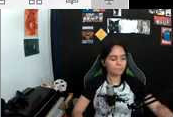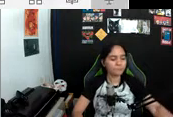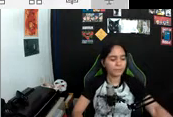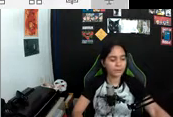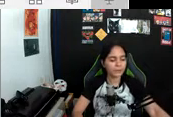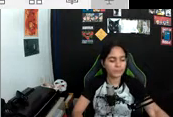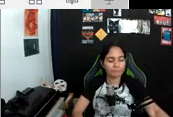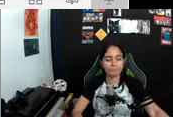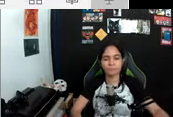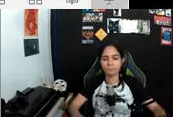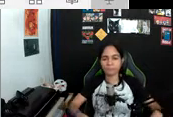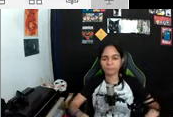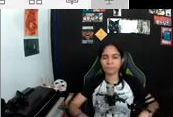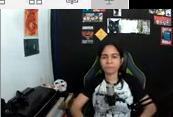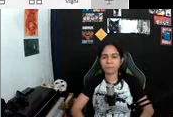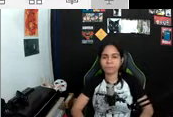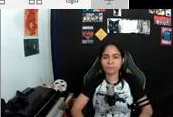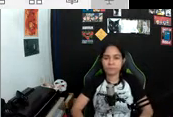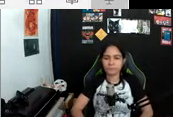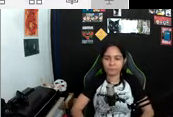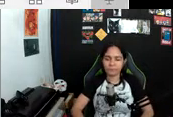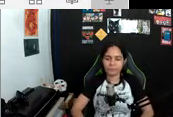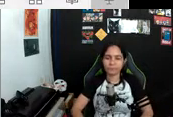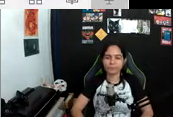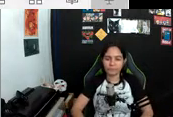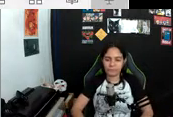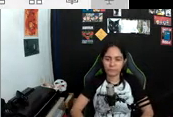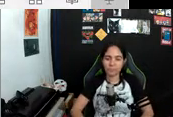cirurgia abriu, ficou saindo a